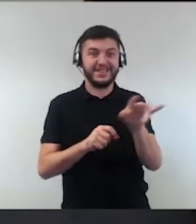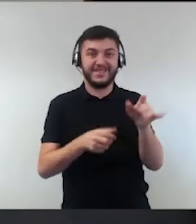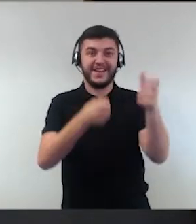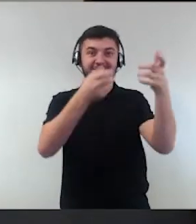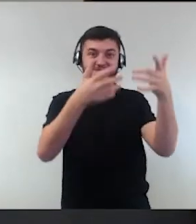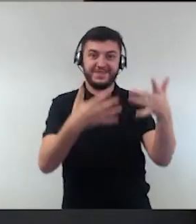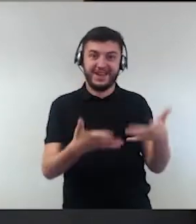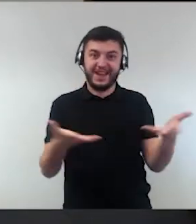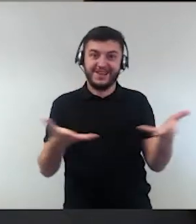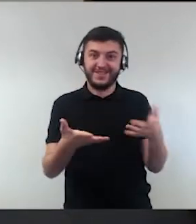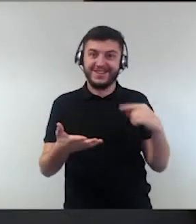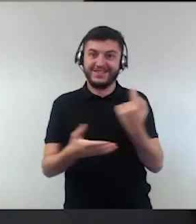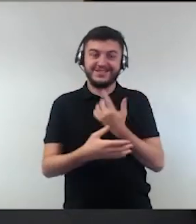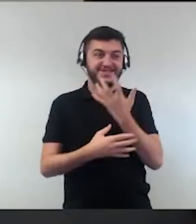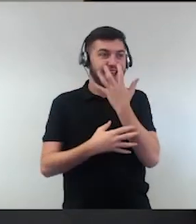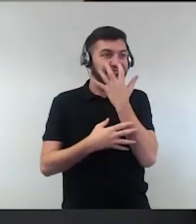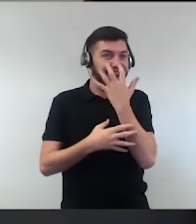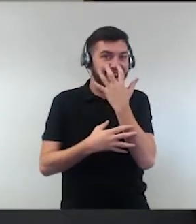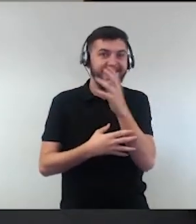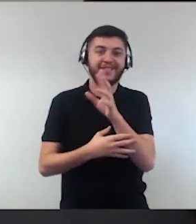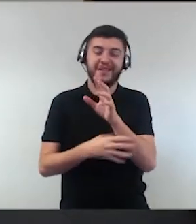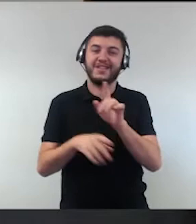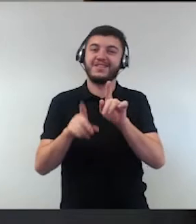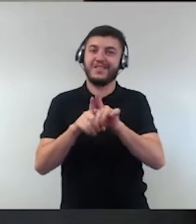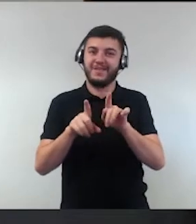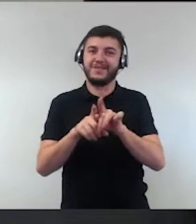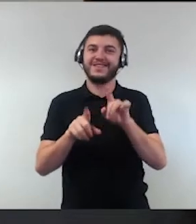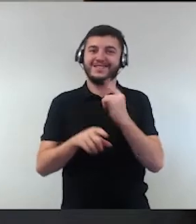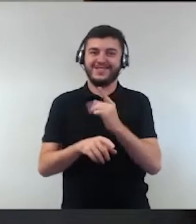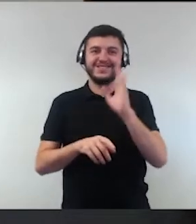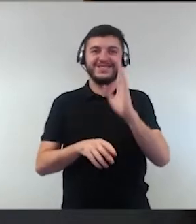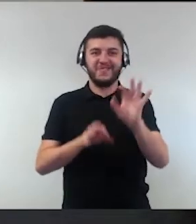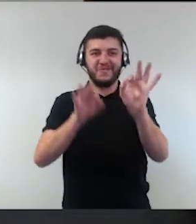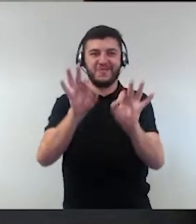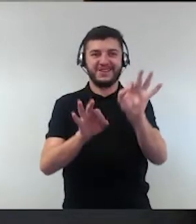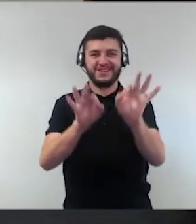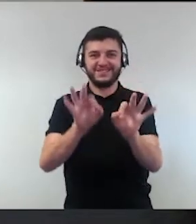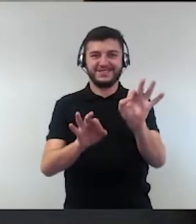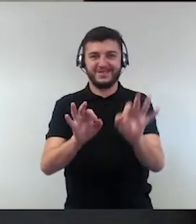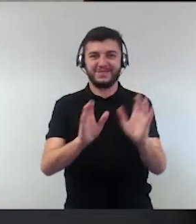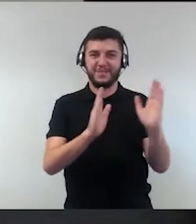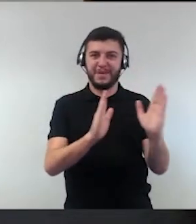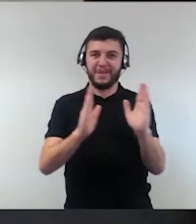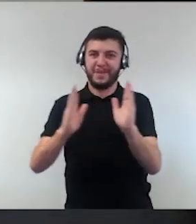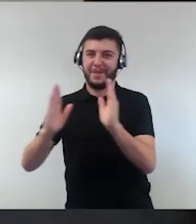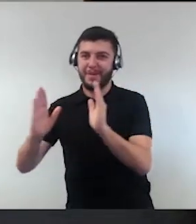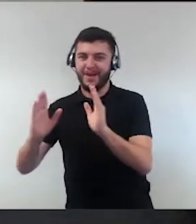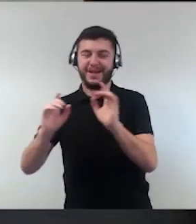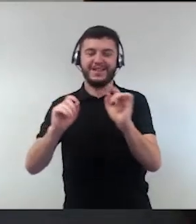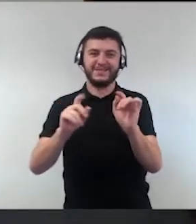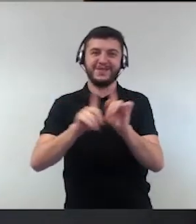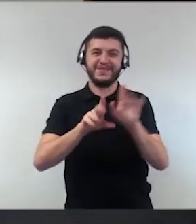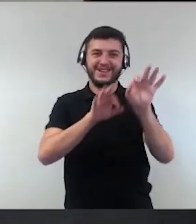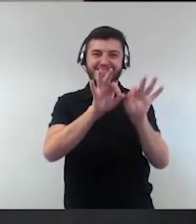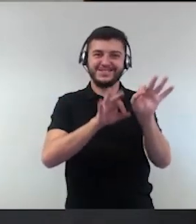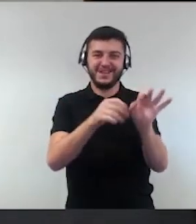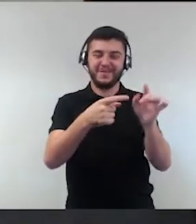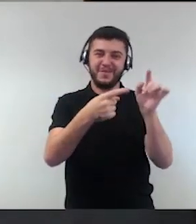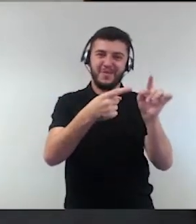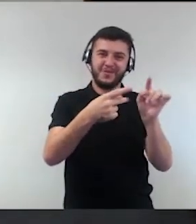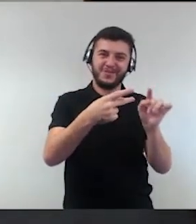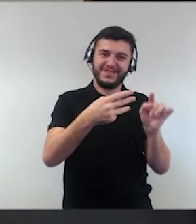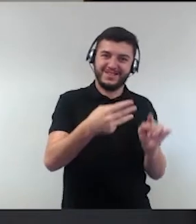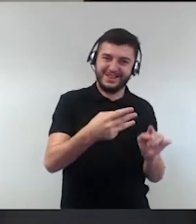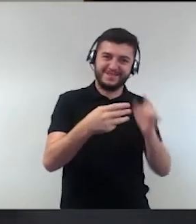verdade, dentro da sequência que nós combinamos. Que, a não ser que